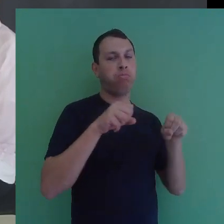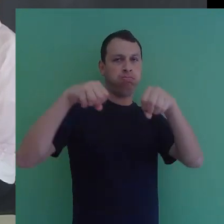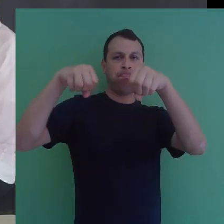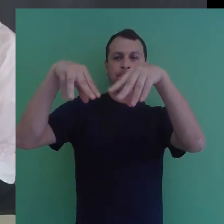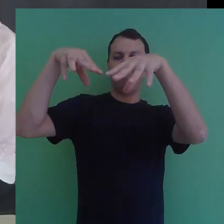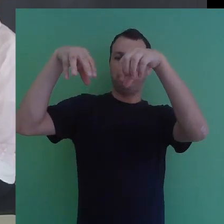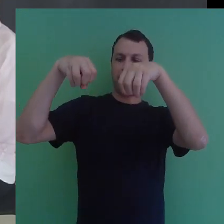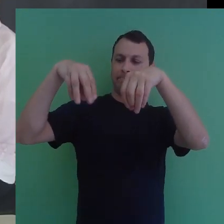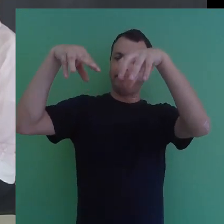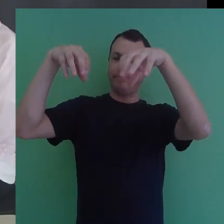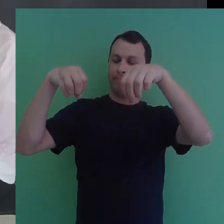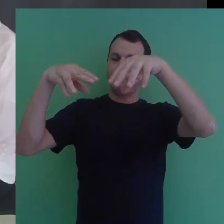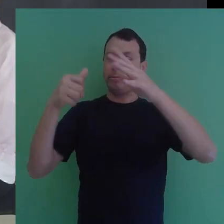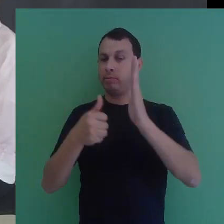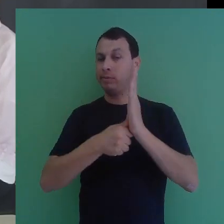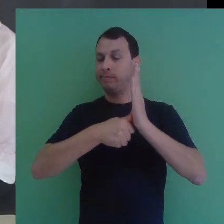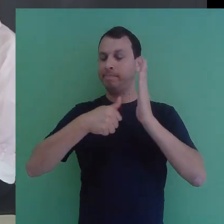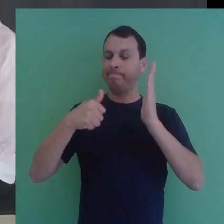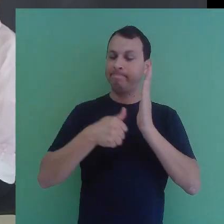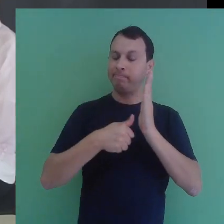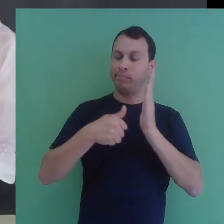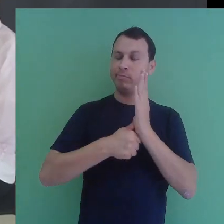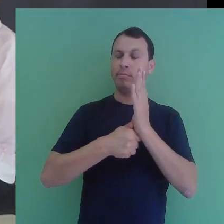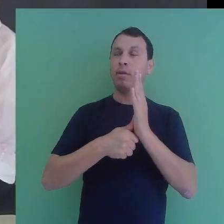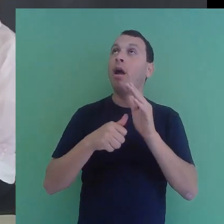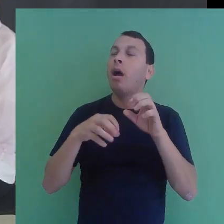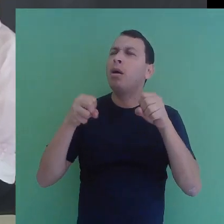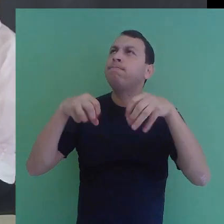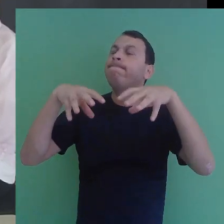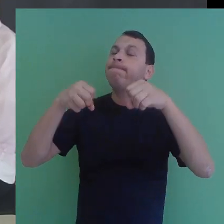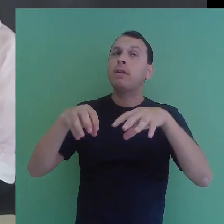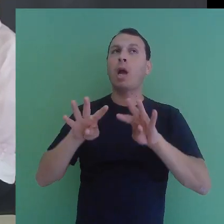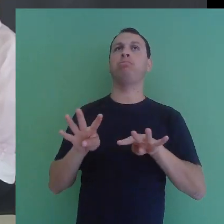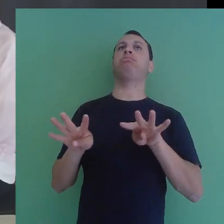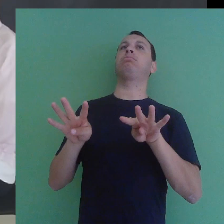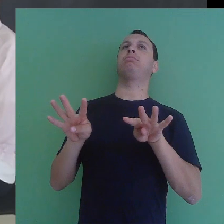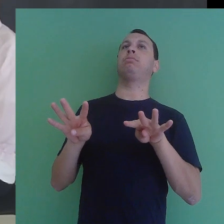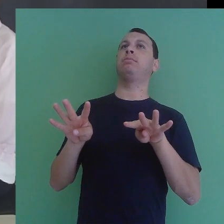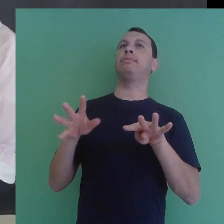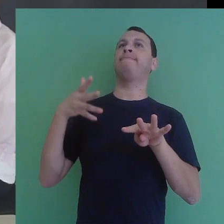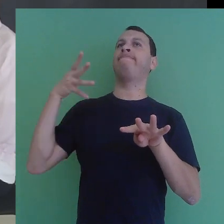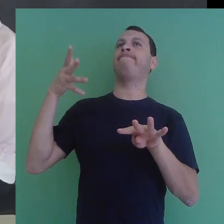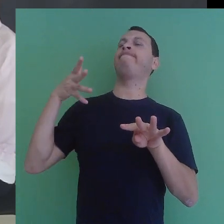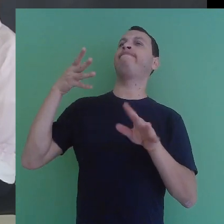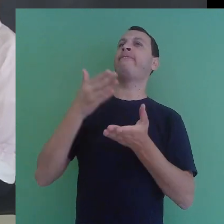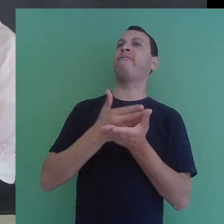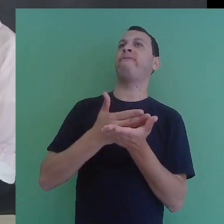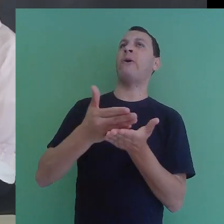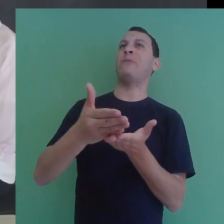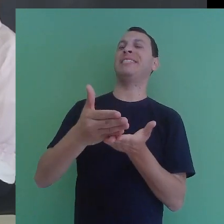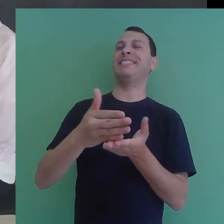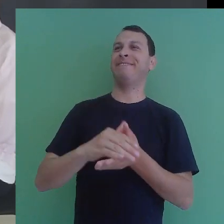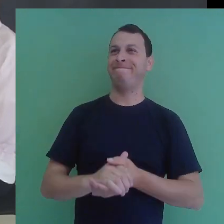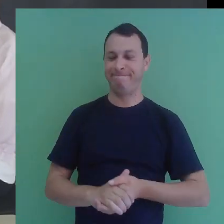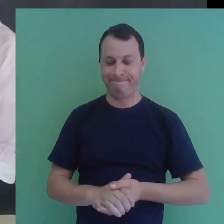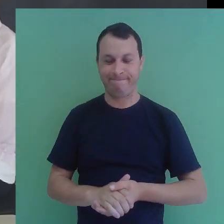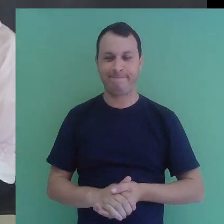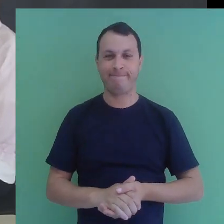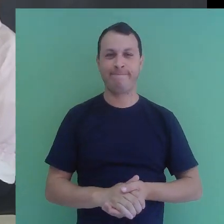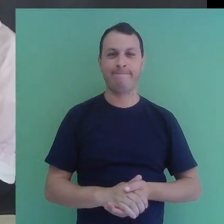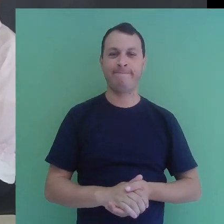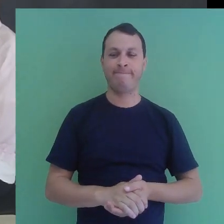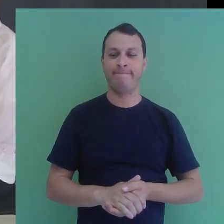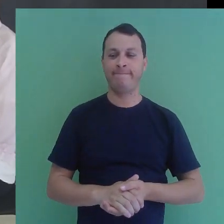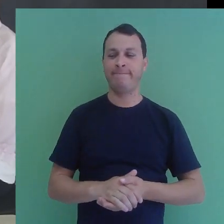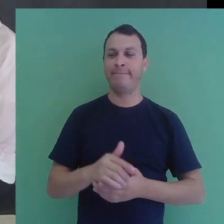e acendem as luzes. Então o surdo entende que naquele momento é o momento de prestar atenção, porque vai iniciar a palestra.